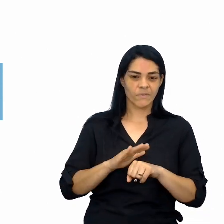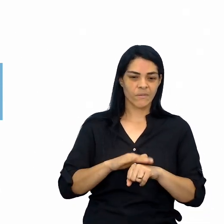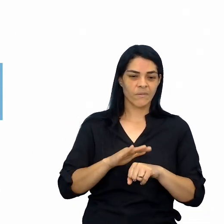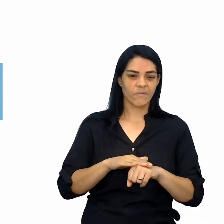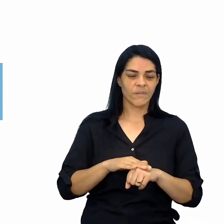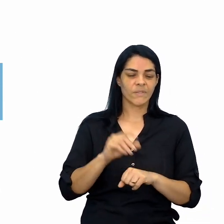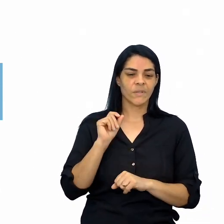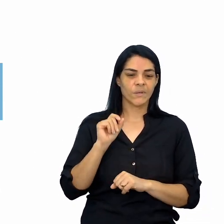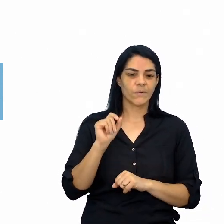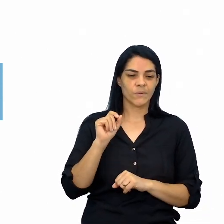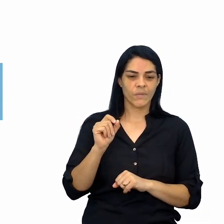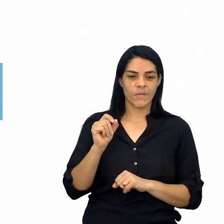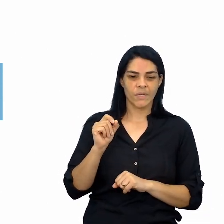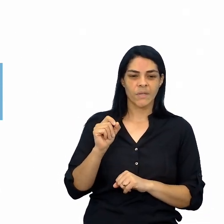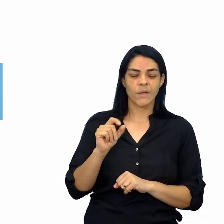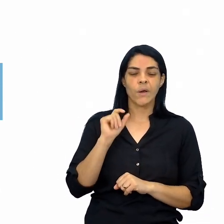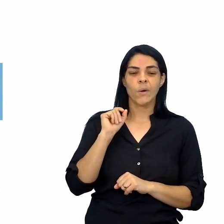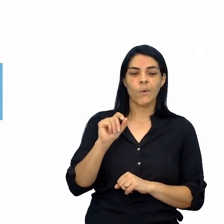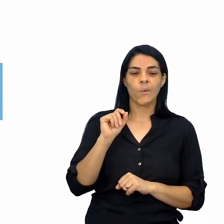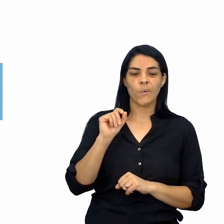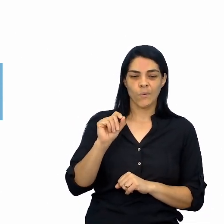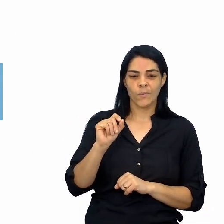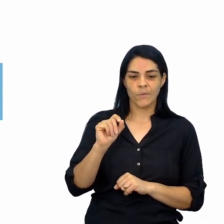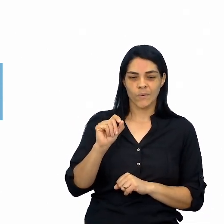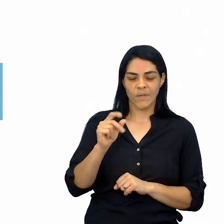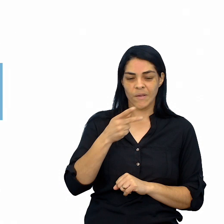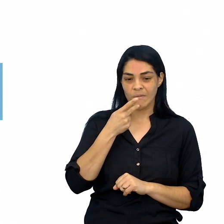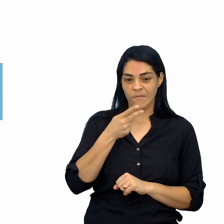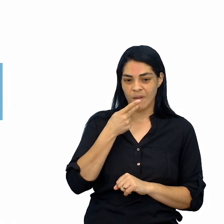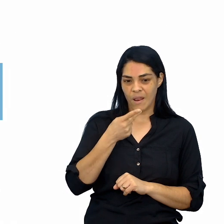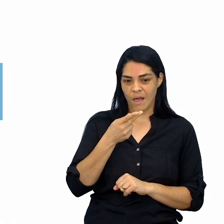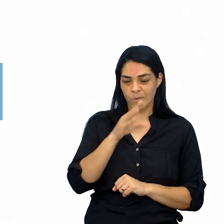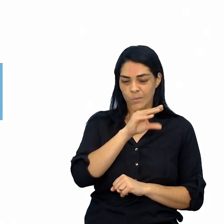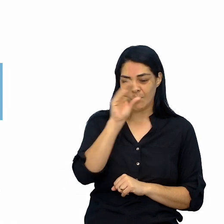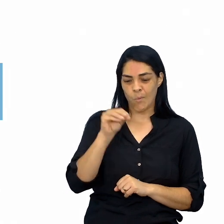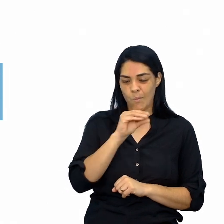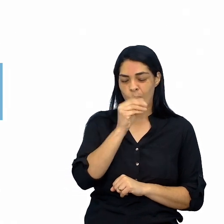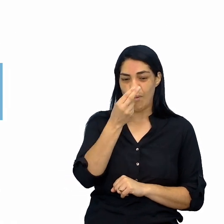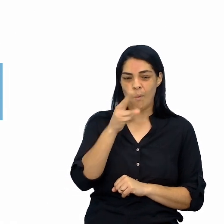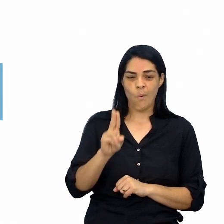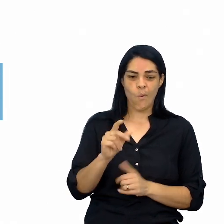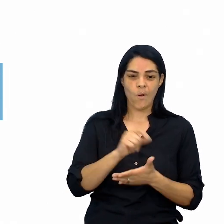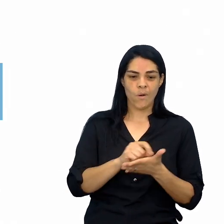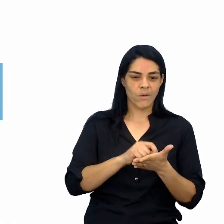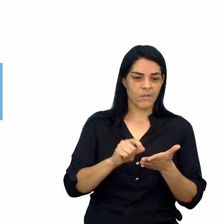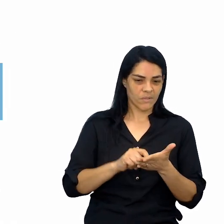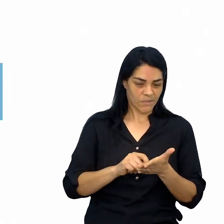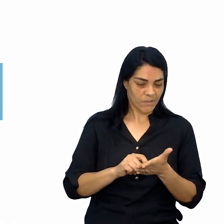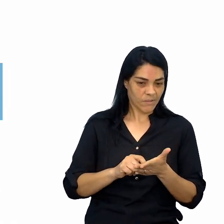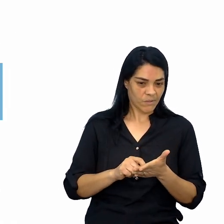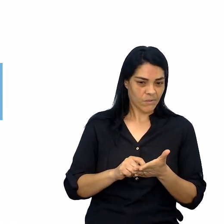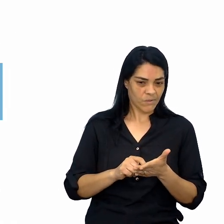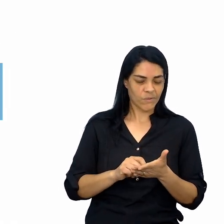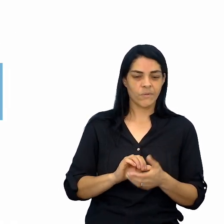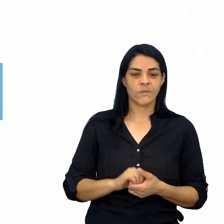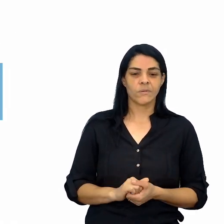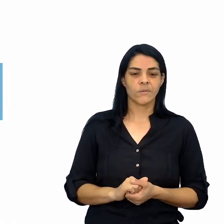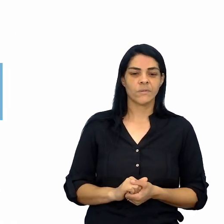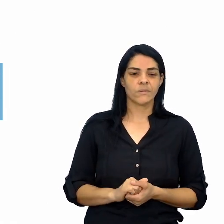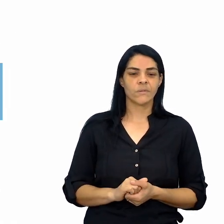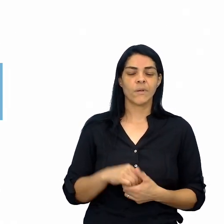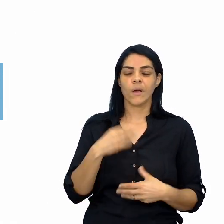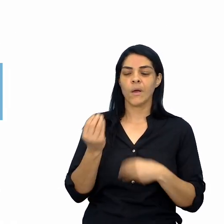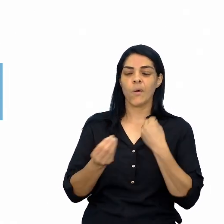determinar tanto o que será dito ou escrito, quanto